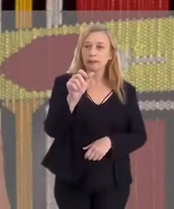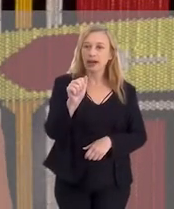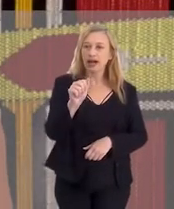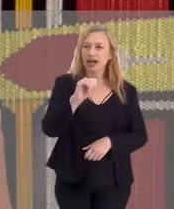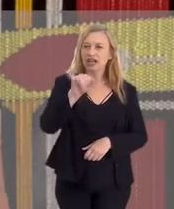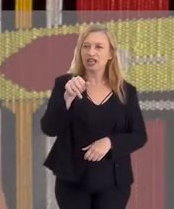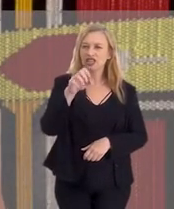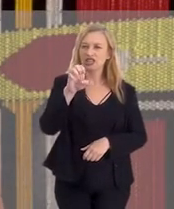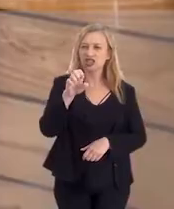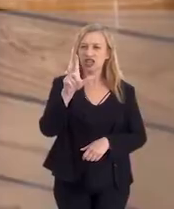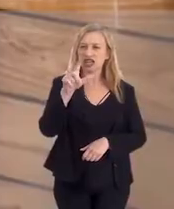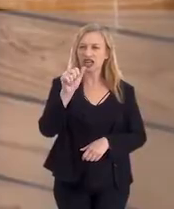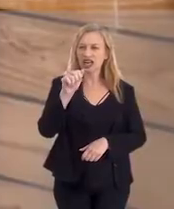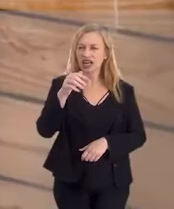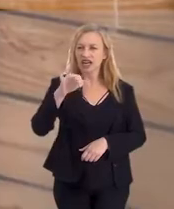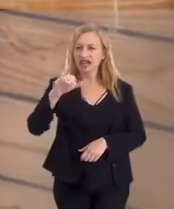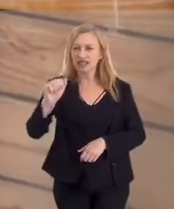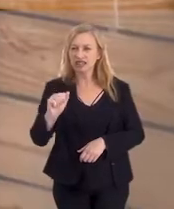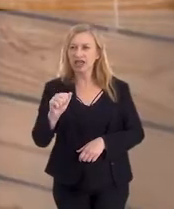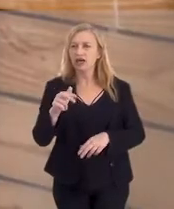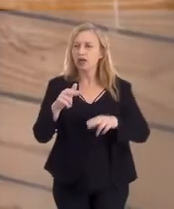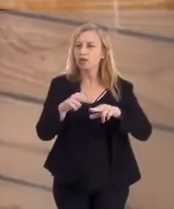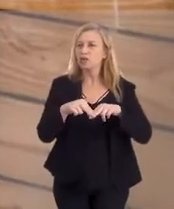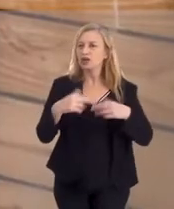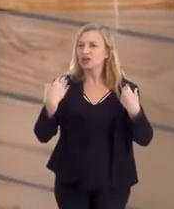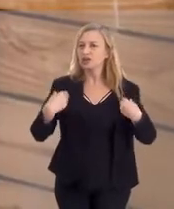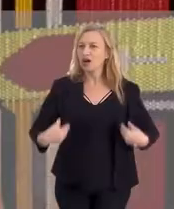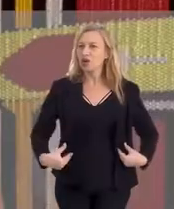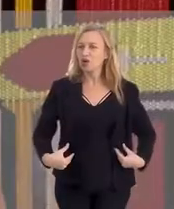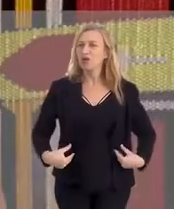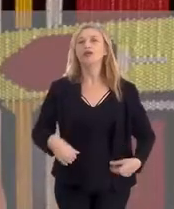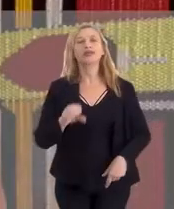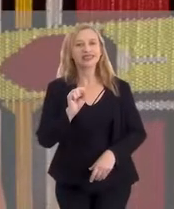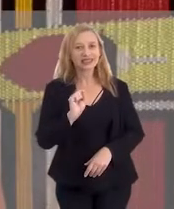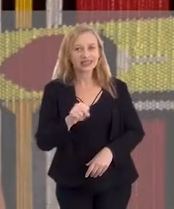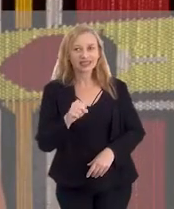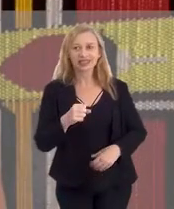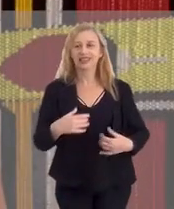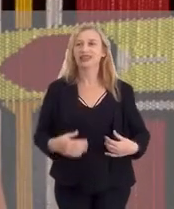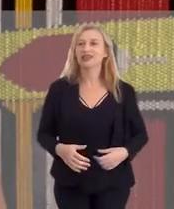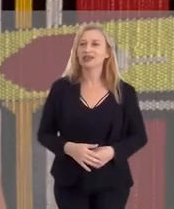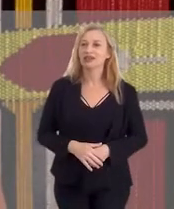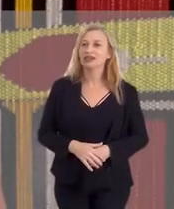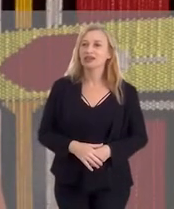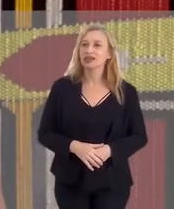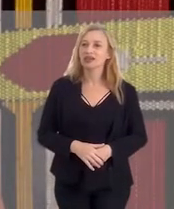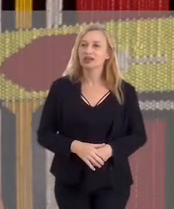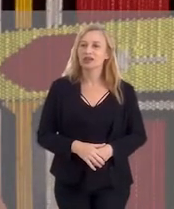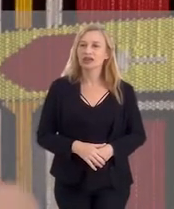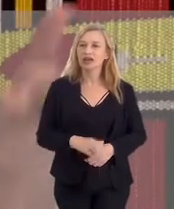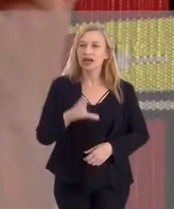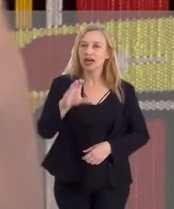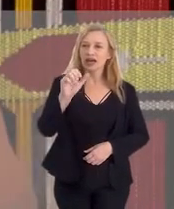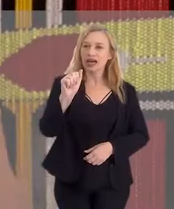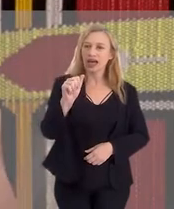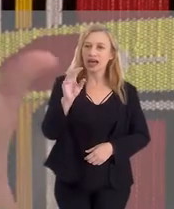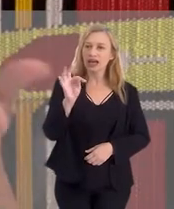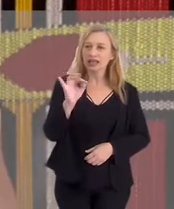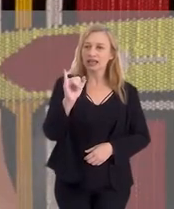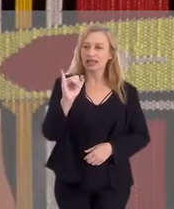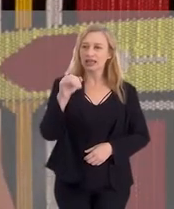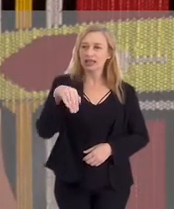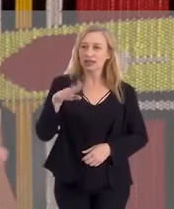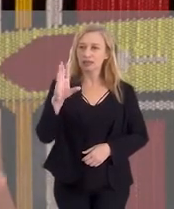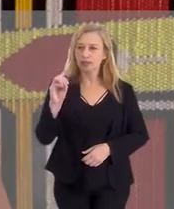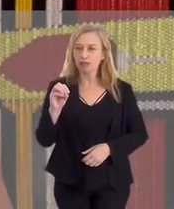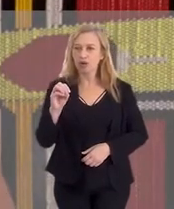Da pajelança. Isso a vestimenta? Sim, por isso a vestimenta, por isso a gente, o catimbó, ele